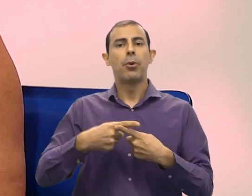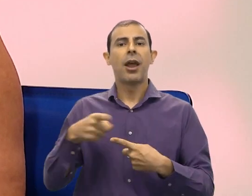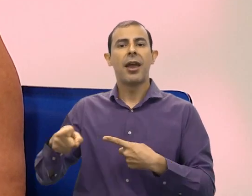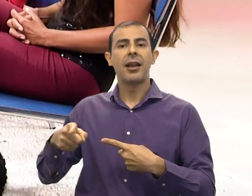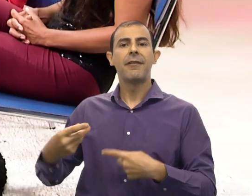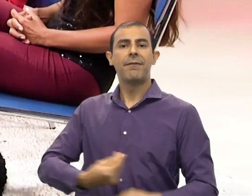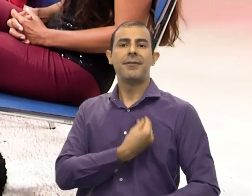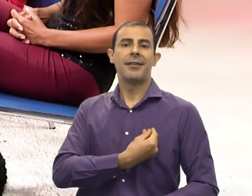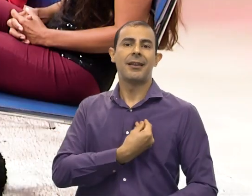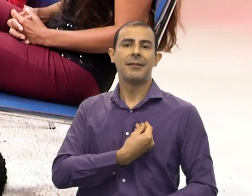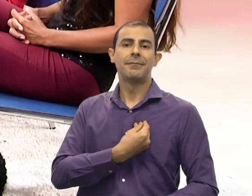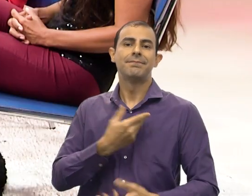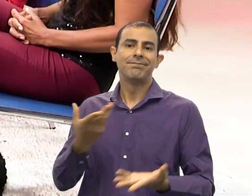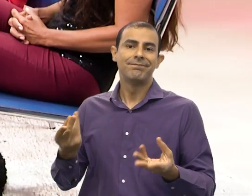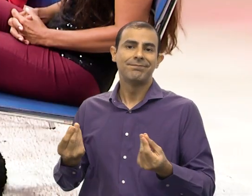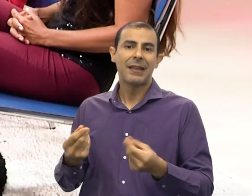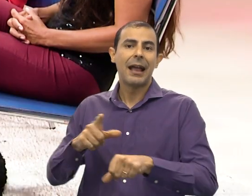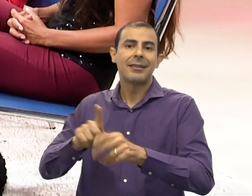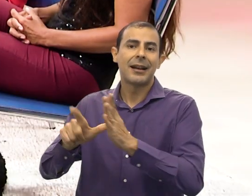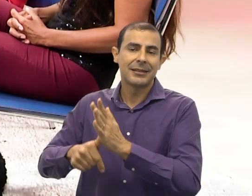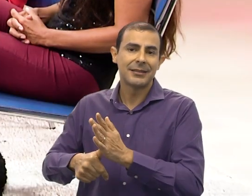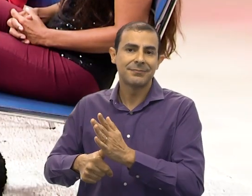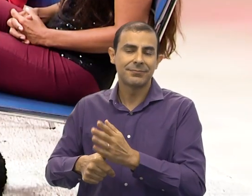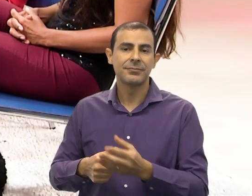atualizado, endereço e telefone, para que você seja